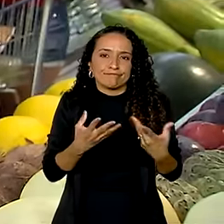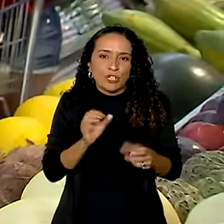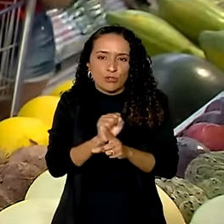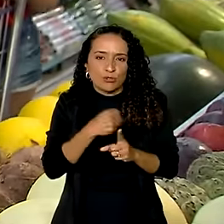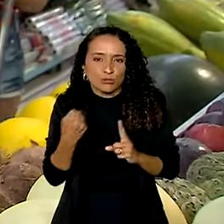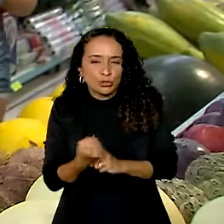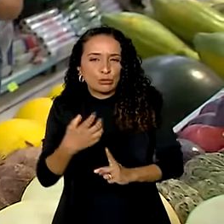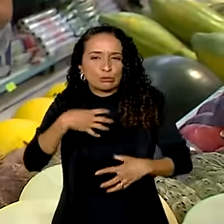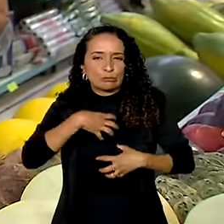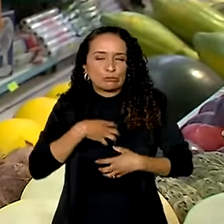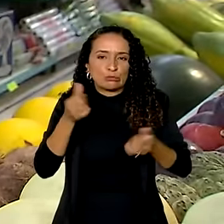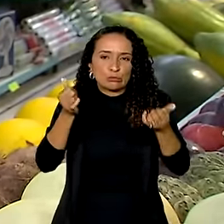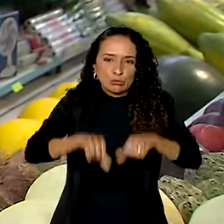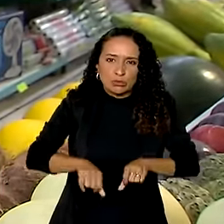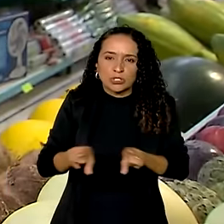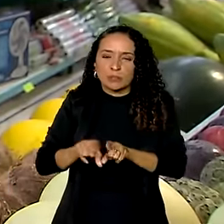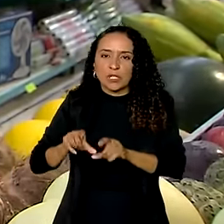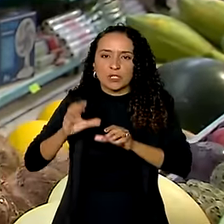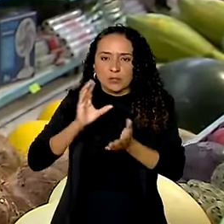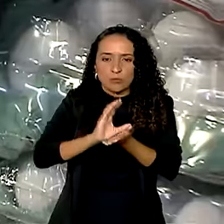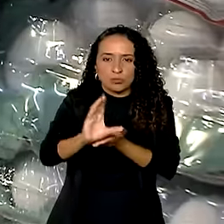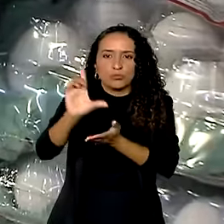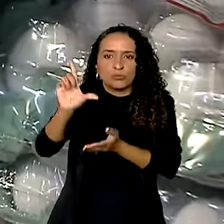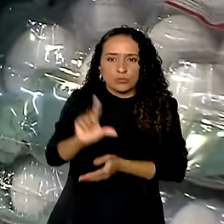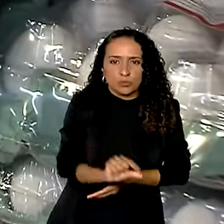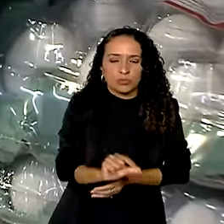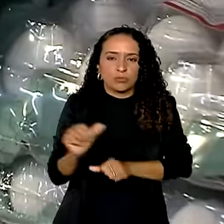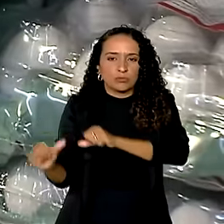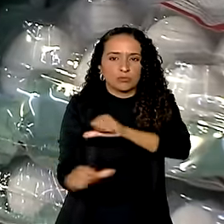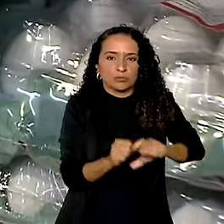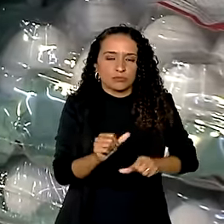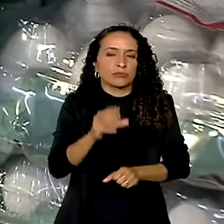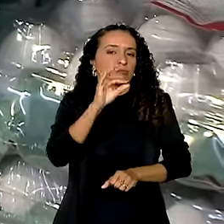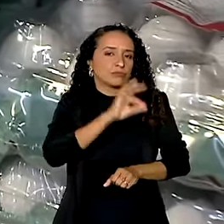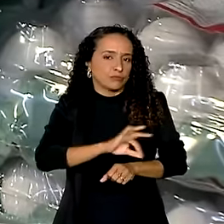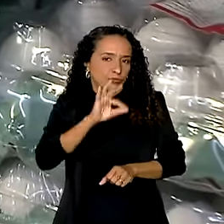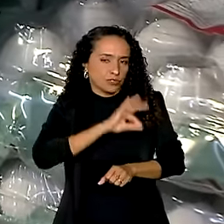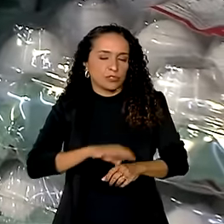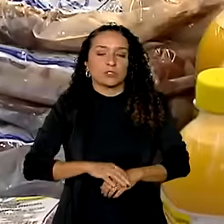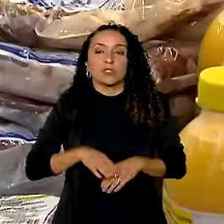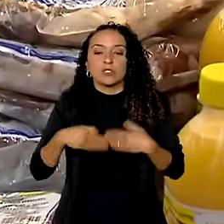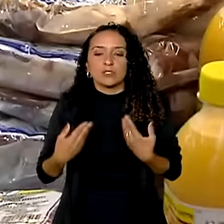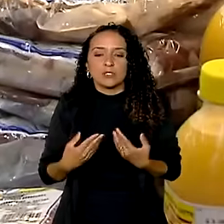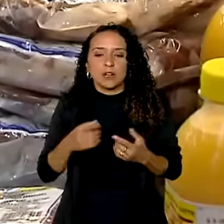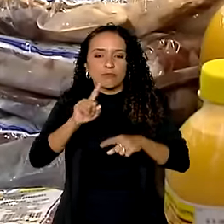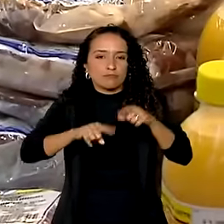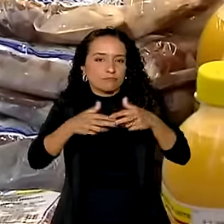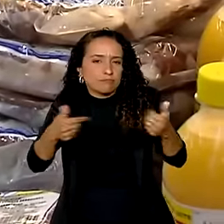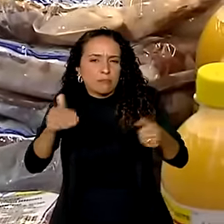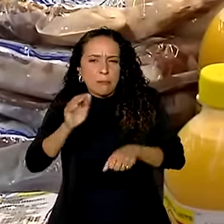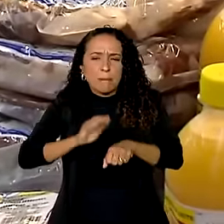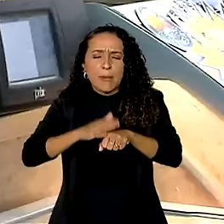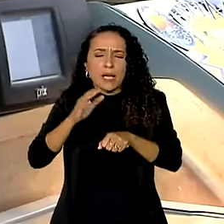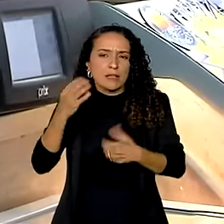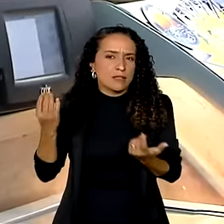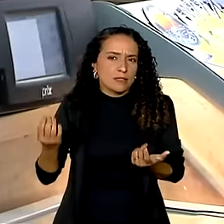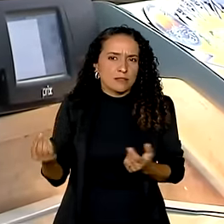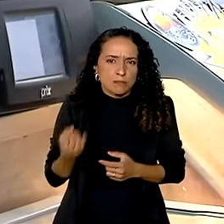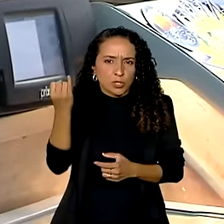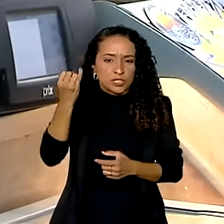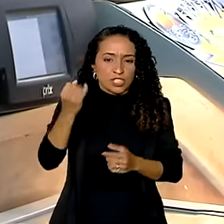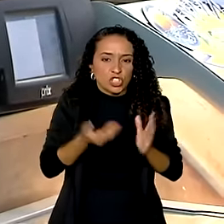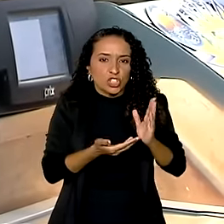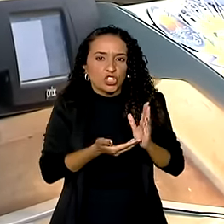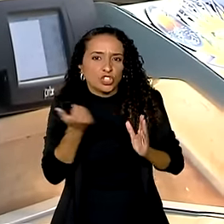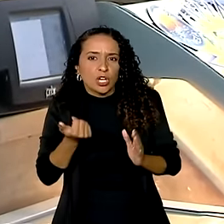sociais e a redução de investimentos em programas de transferência de renda. Dois ingredientes mais do que suficientes para